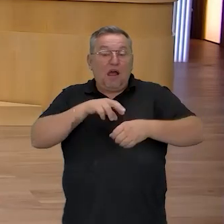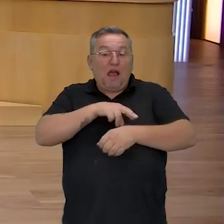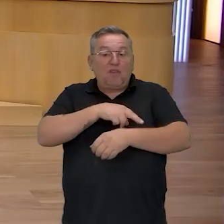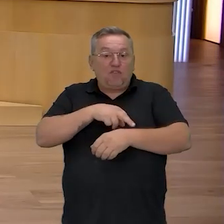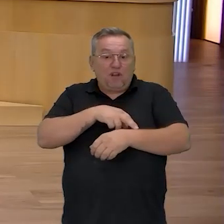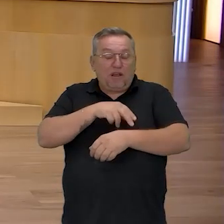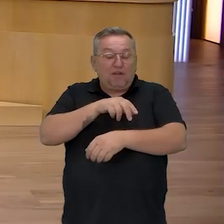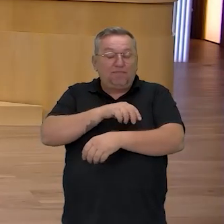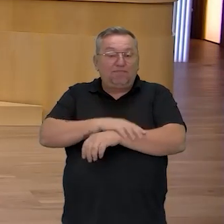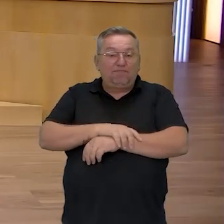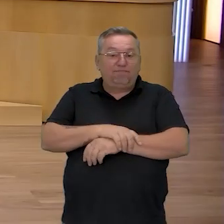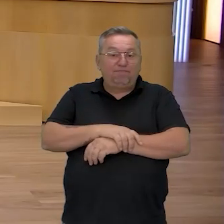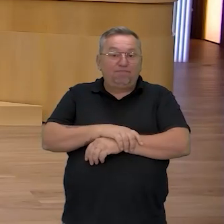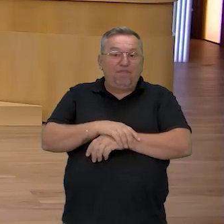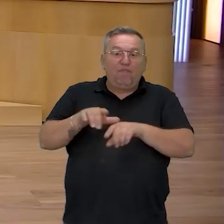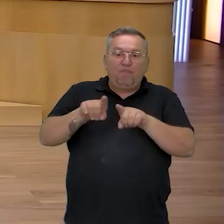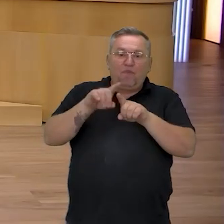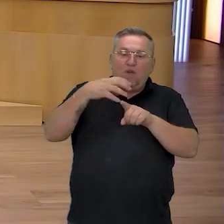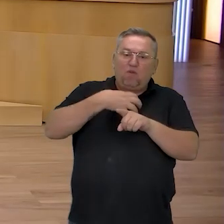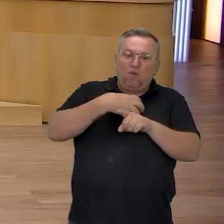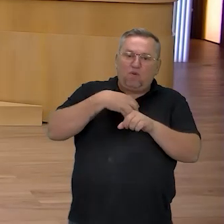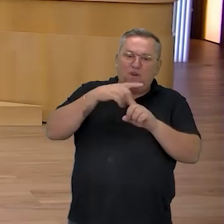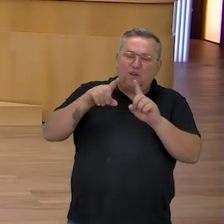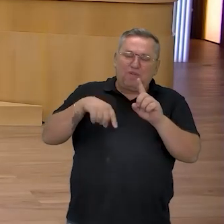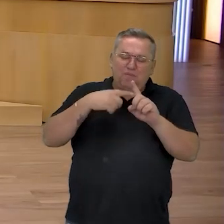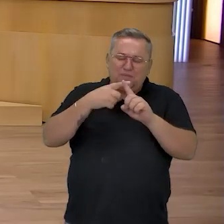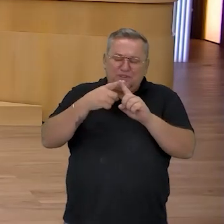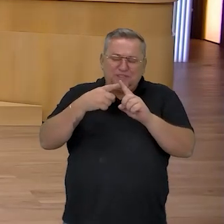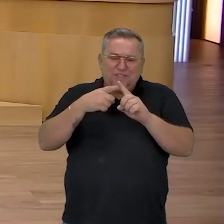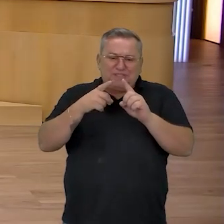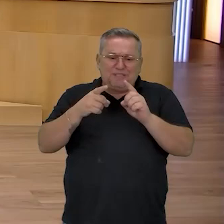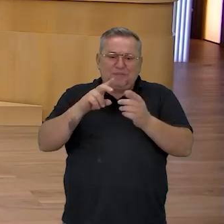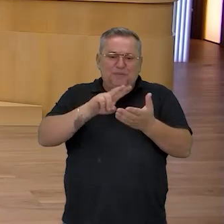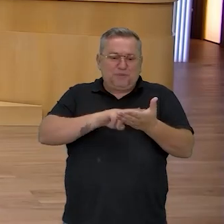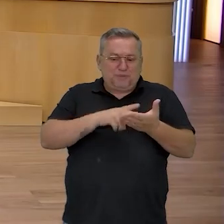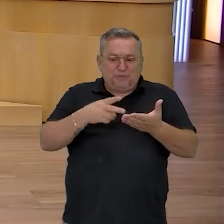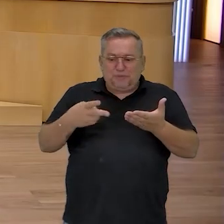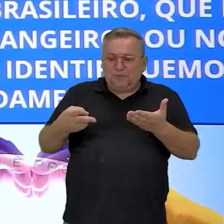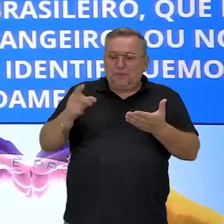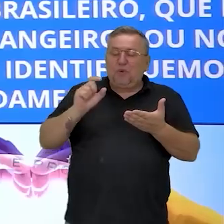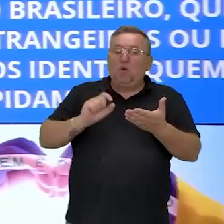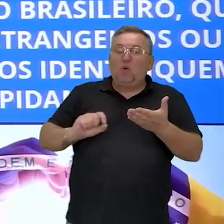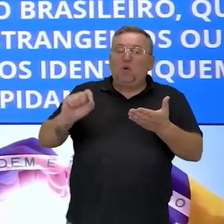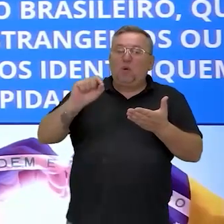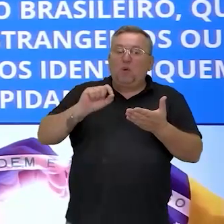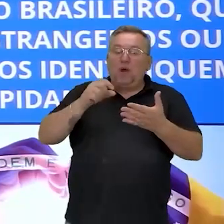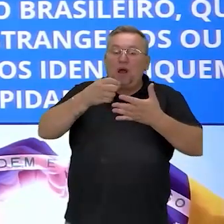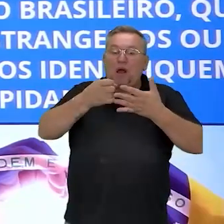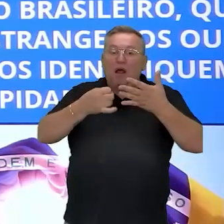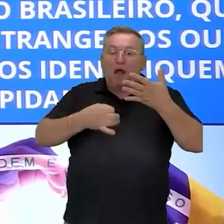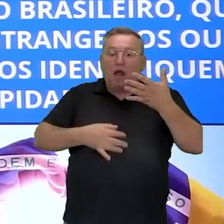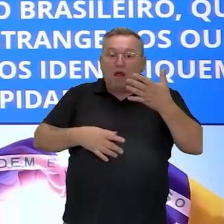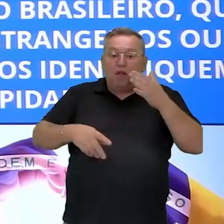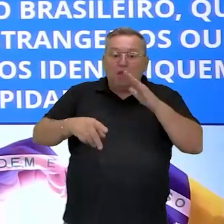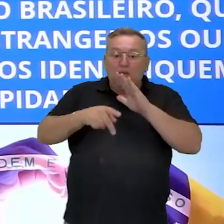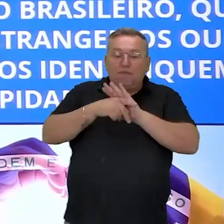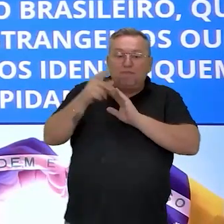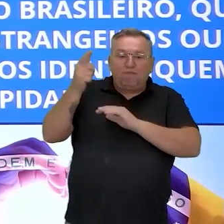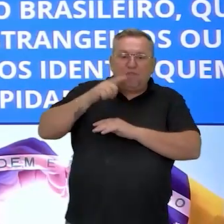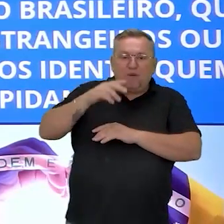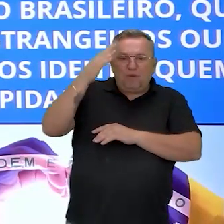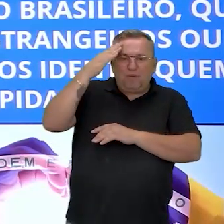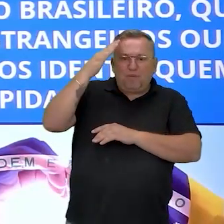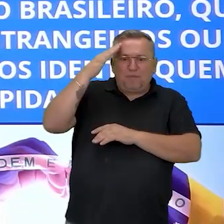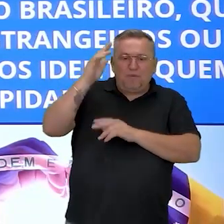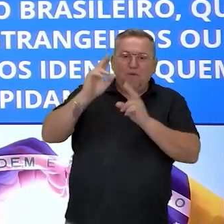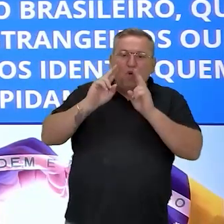E, assim, de uma forma muito até grosseira, fazendo uma tradução disso, significa características dá para entender pela